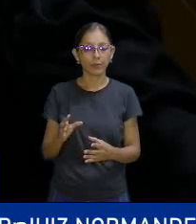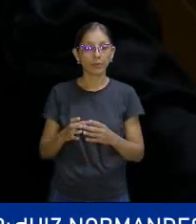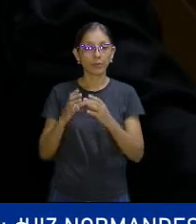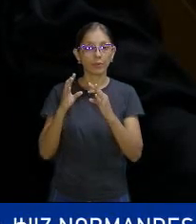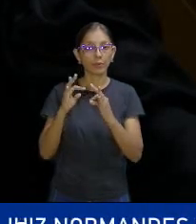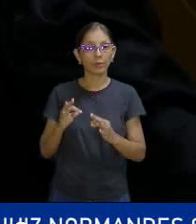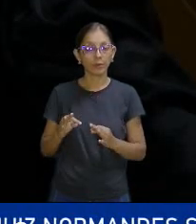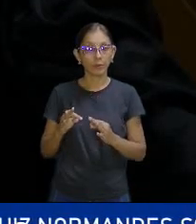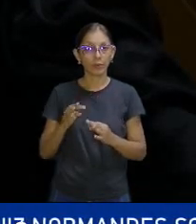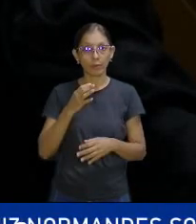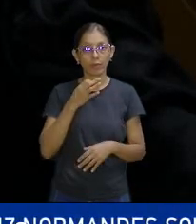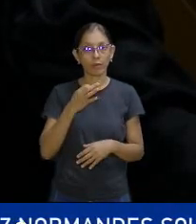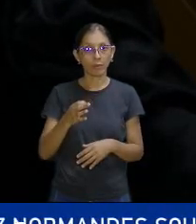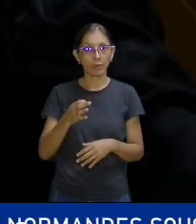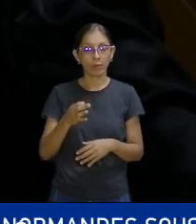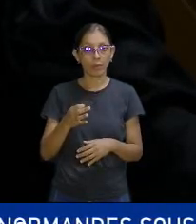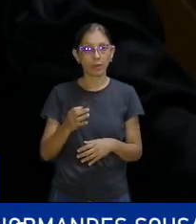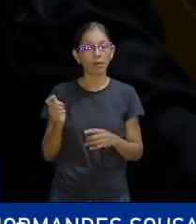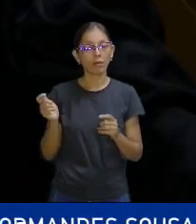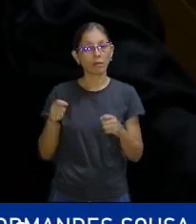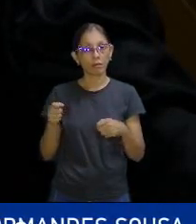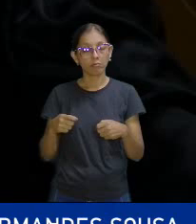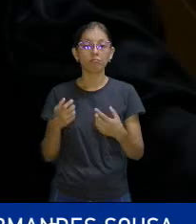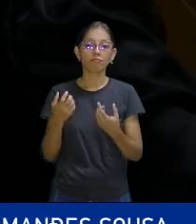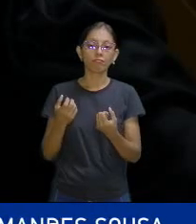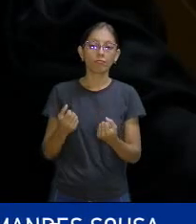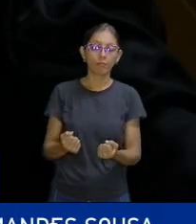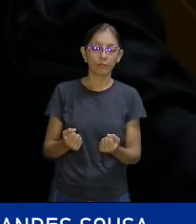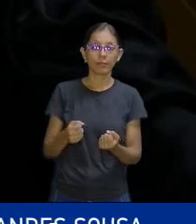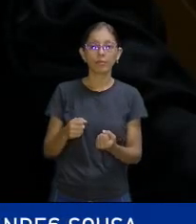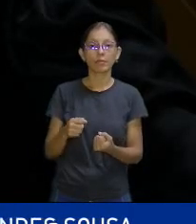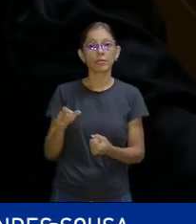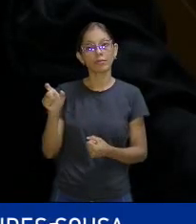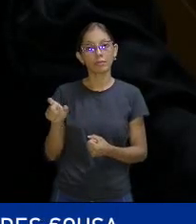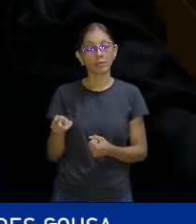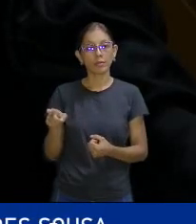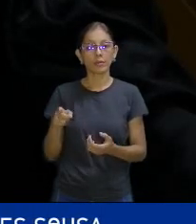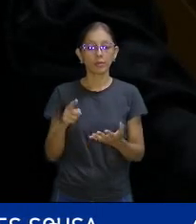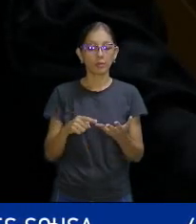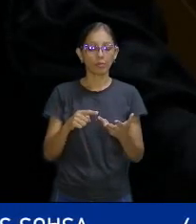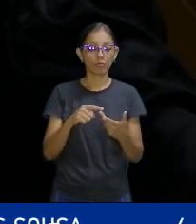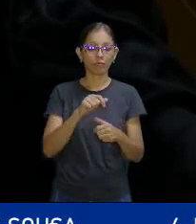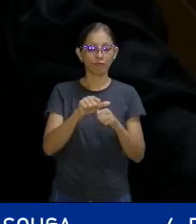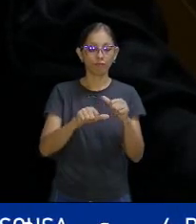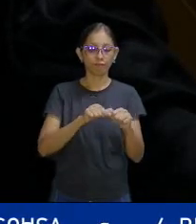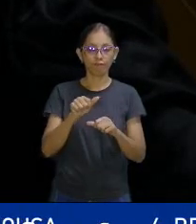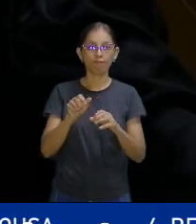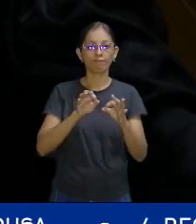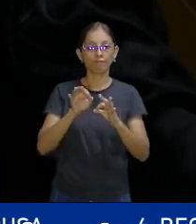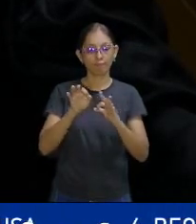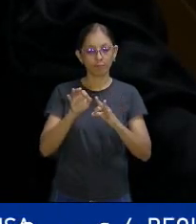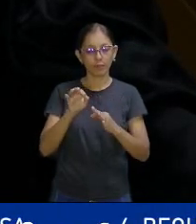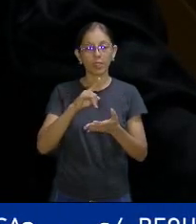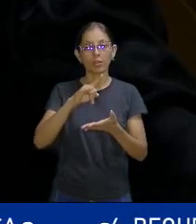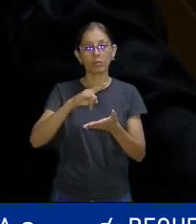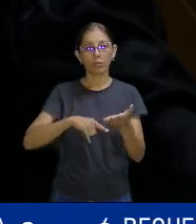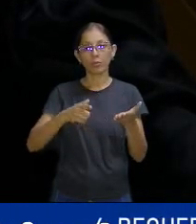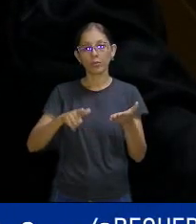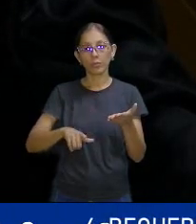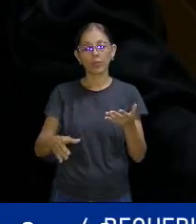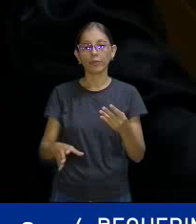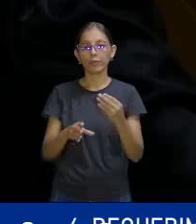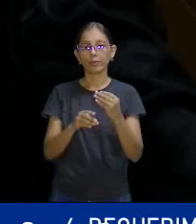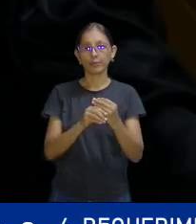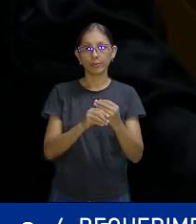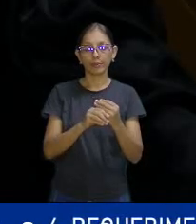opinou favoravelmente, indicando que os requerentes cumpriram as exigências legais, pois foram juntados os documentos essenciais,